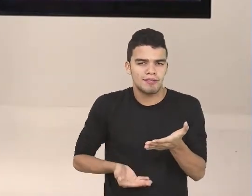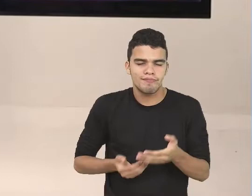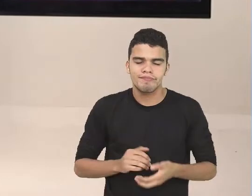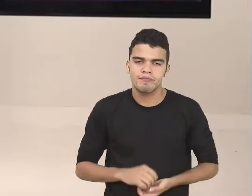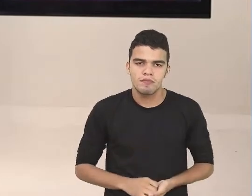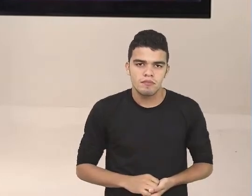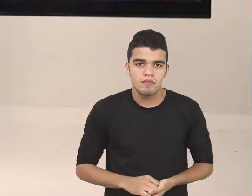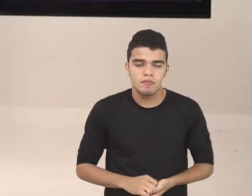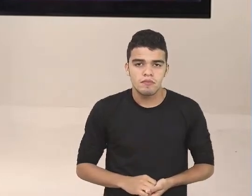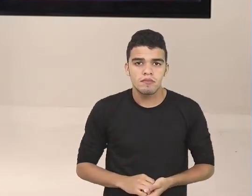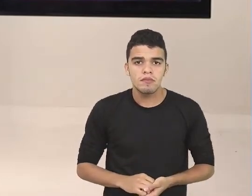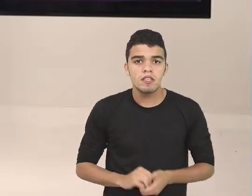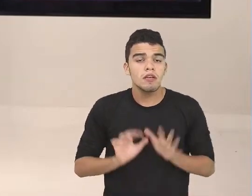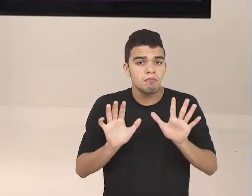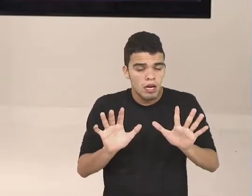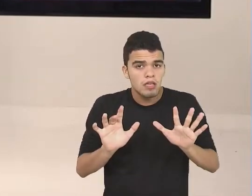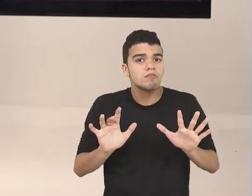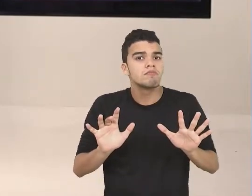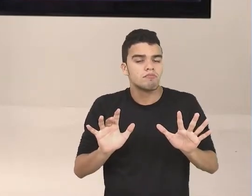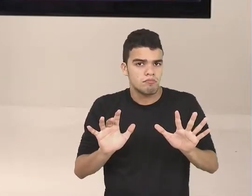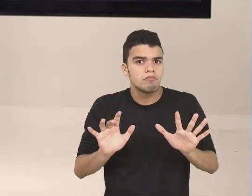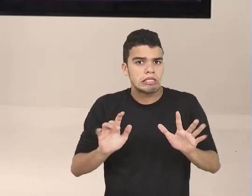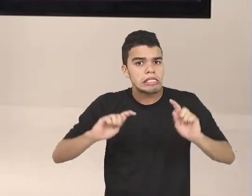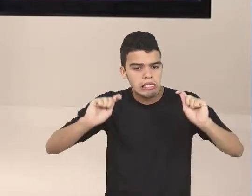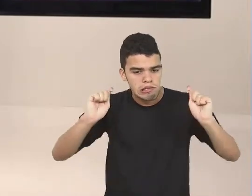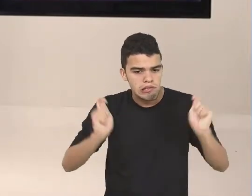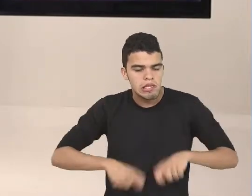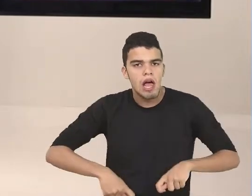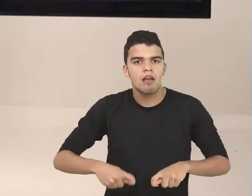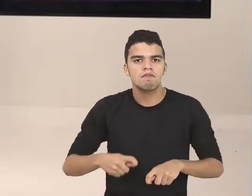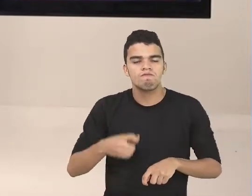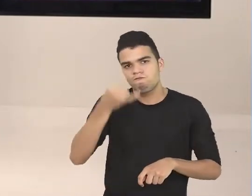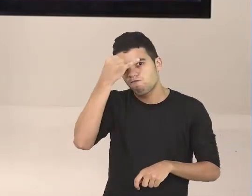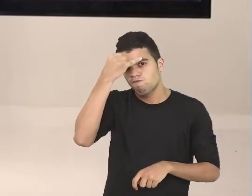nós temos como nos prevenir de toda essa